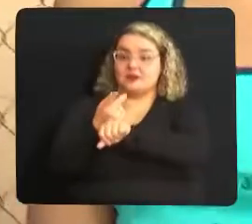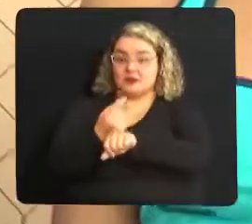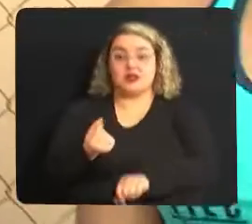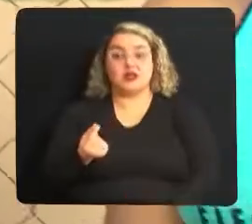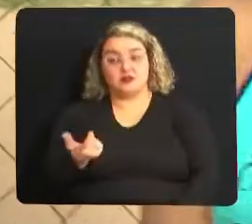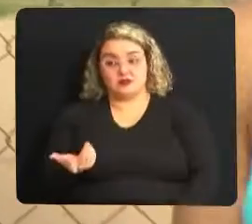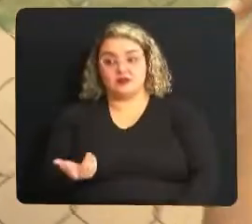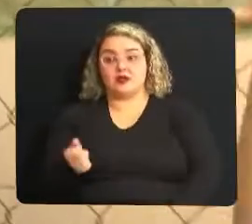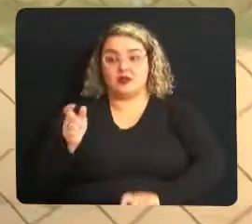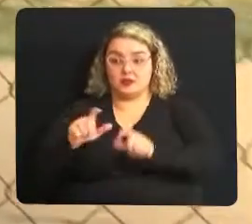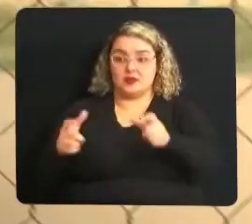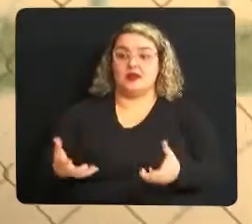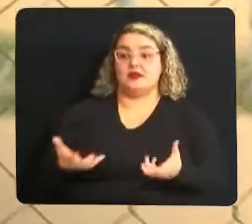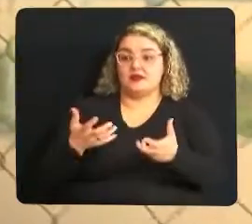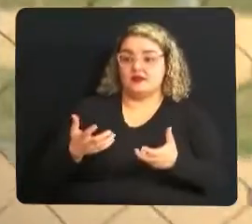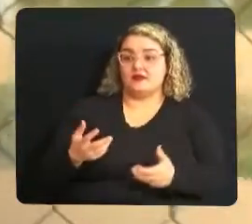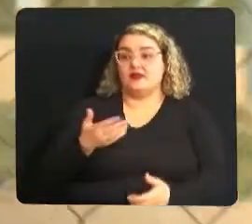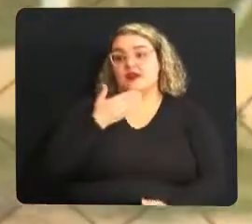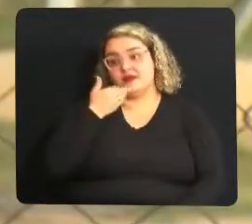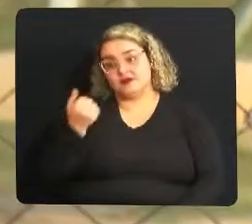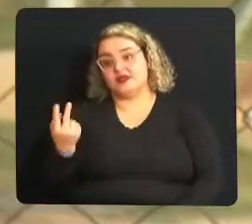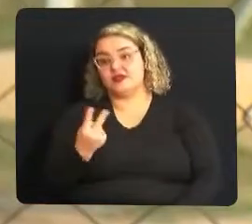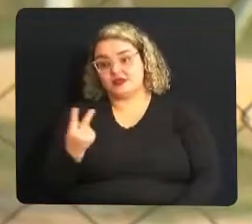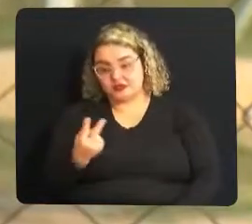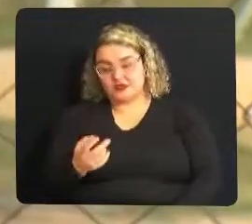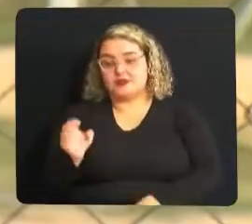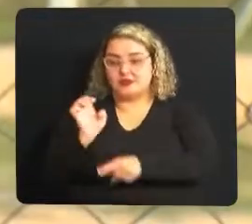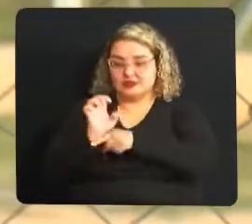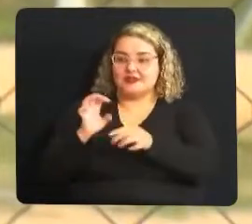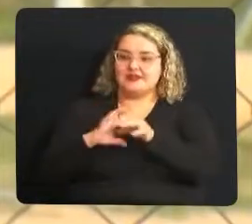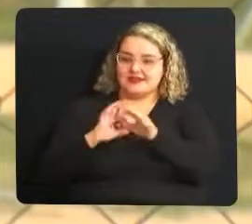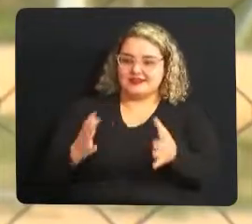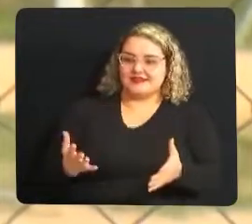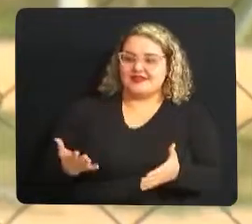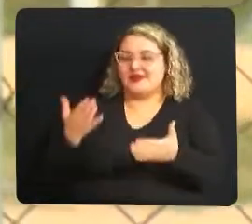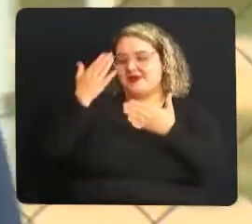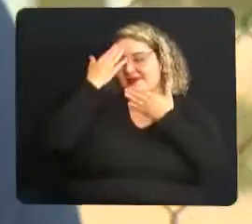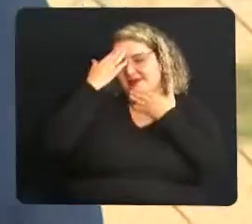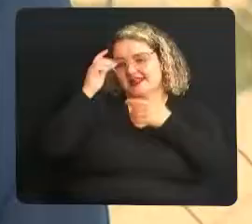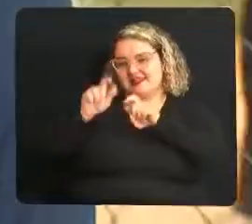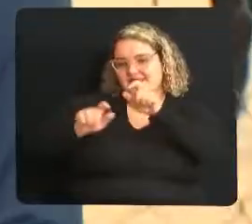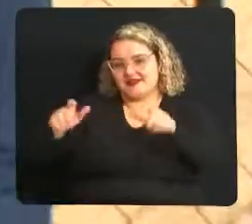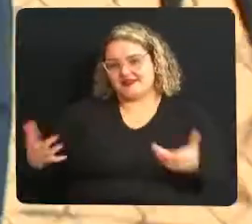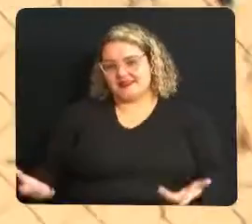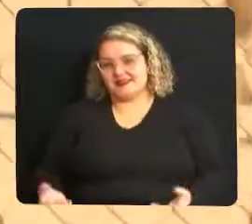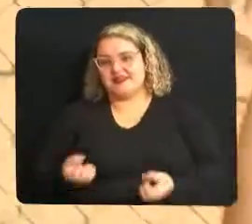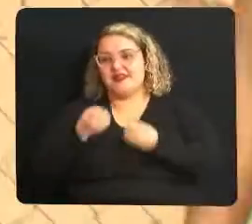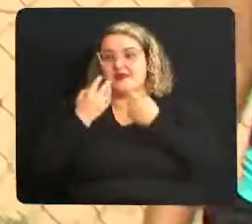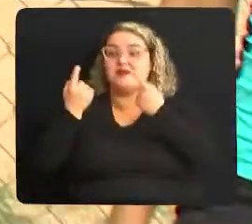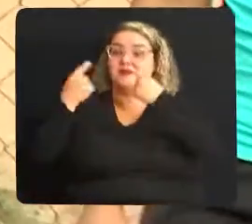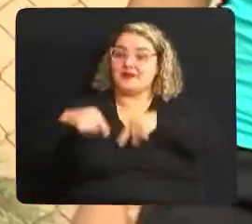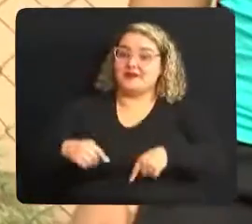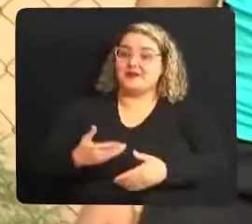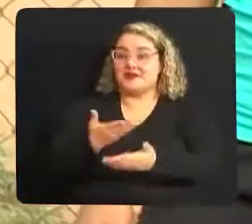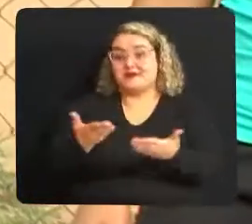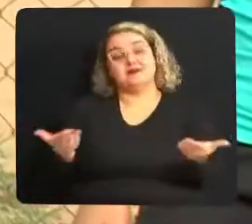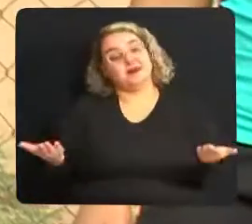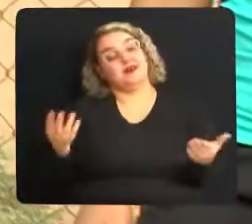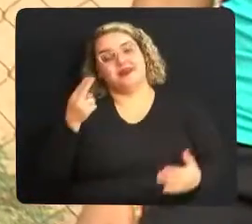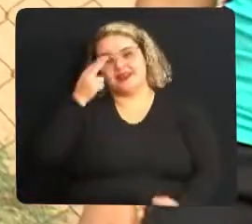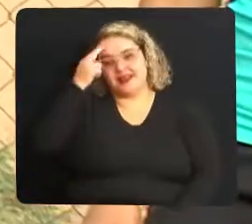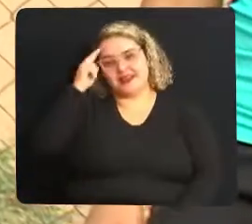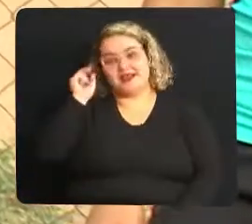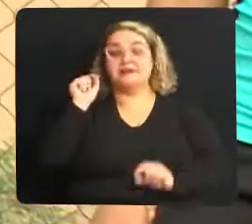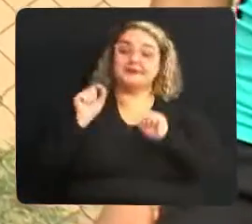tá então a galera que quiser ver as melhores duplas do Estado está aí disponível isso aí valeu pessoal vão campeonato para vocês Bom